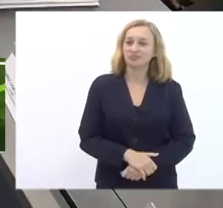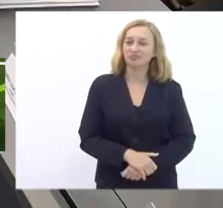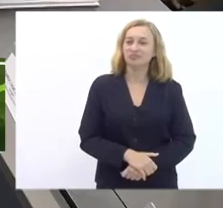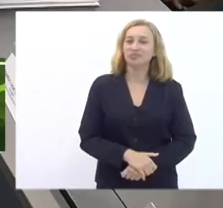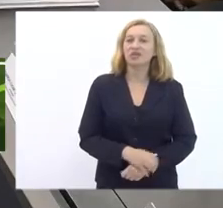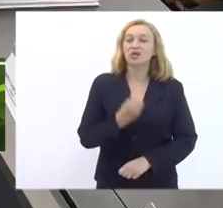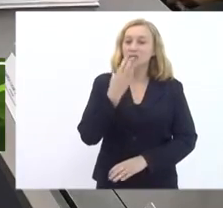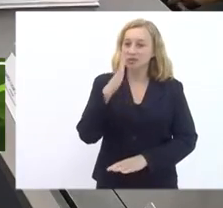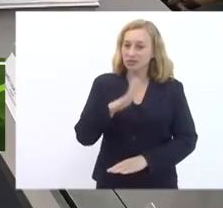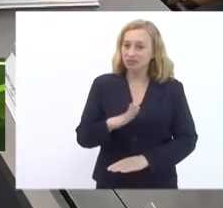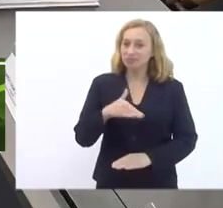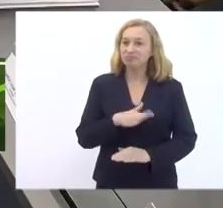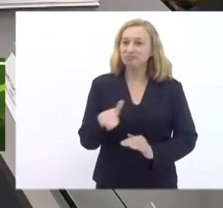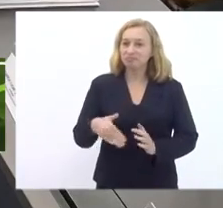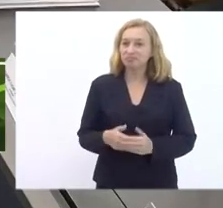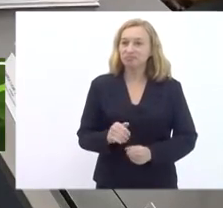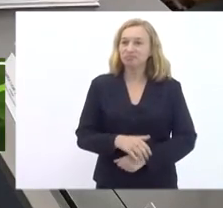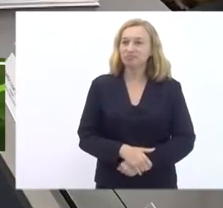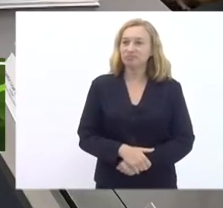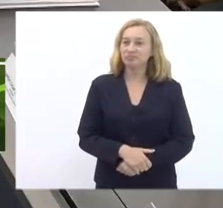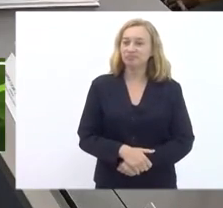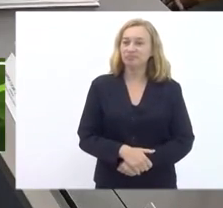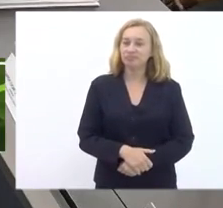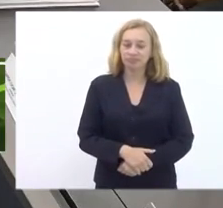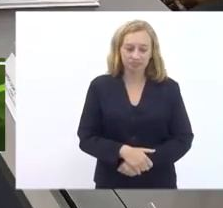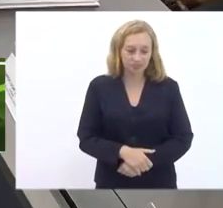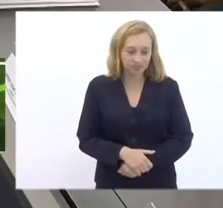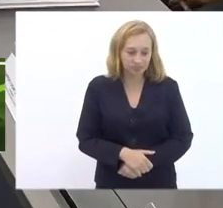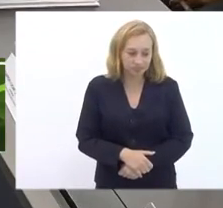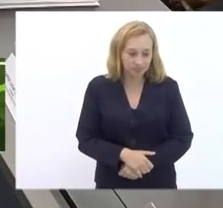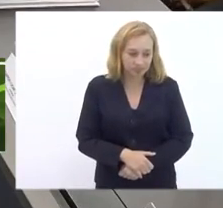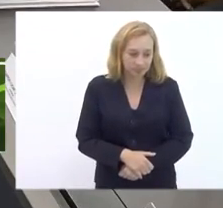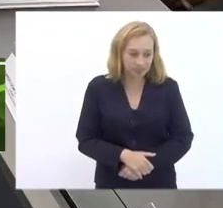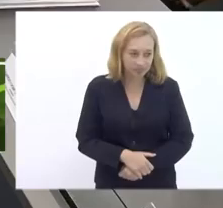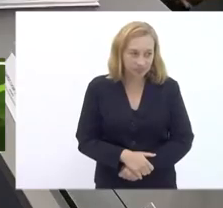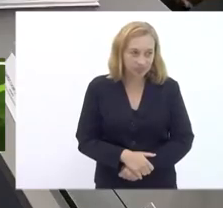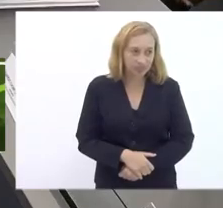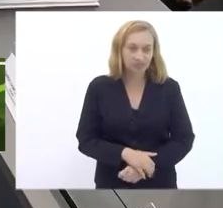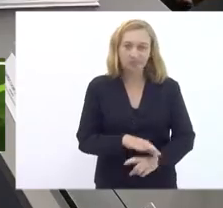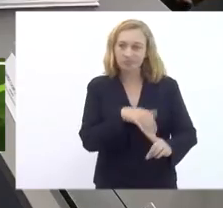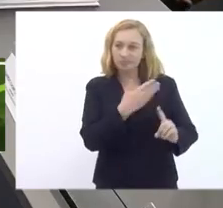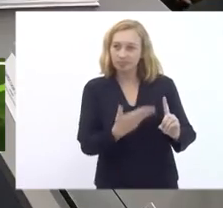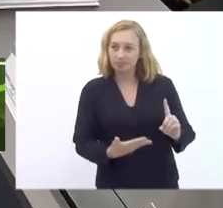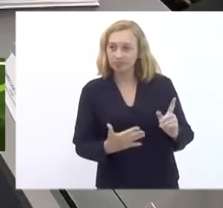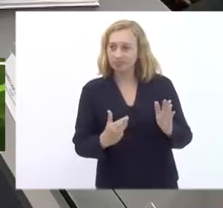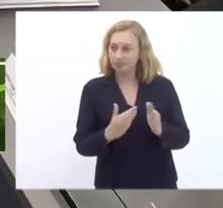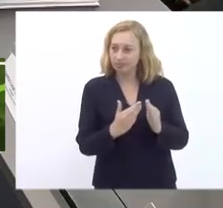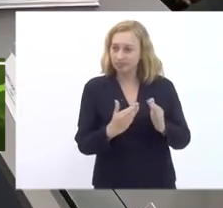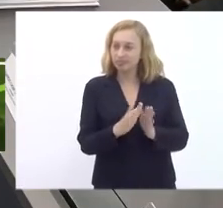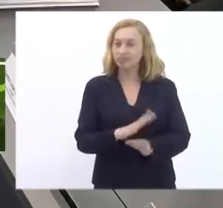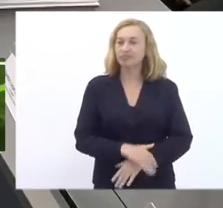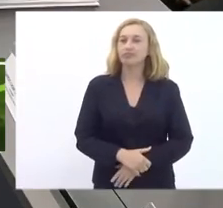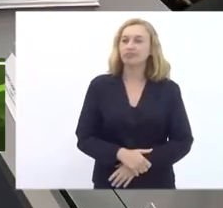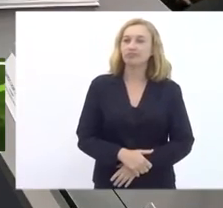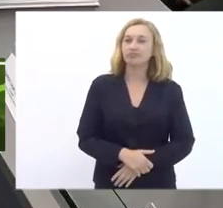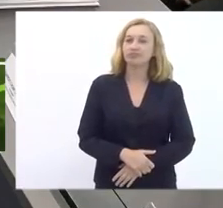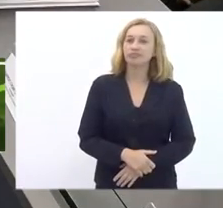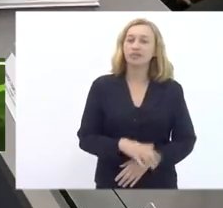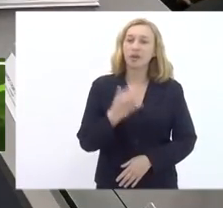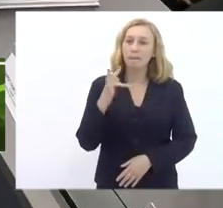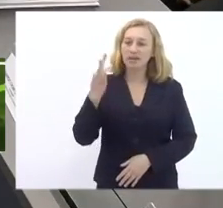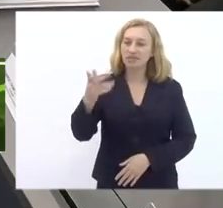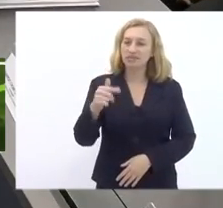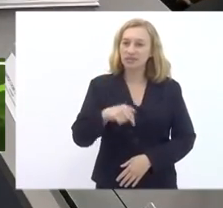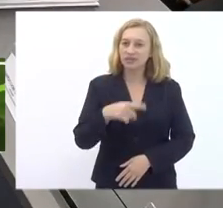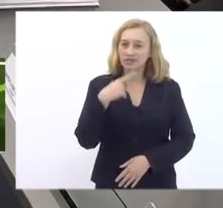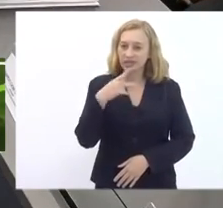tarde a todos. Boa tarde. Deputada Lucinha, faço aqui as minhas homenagens a essa casa e tentarei ser bastante breve aqui